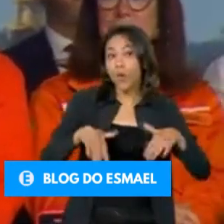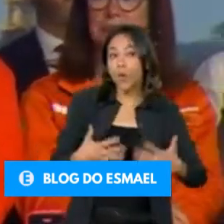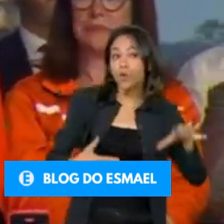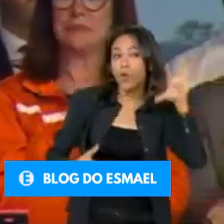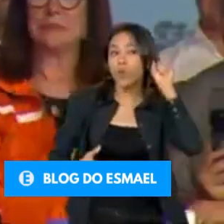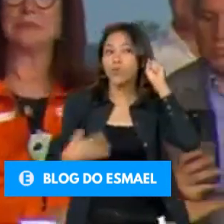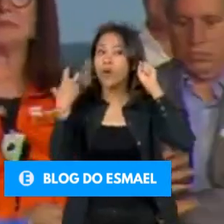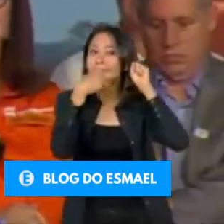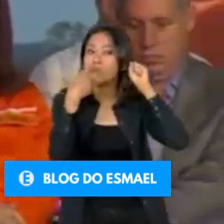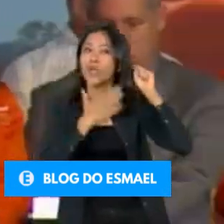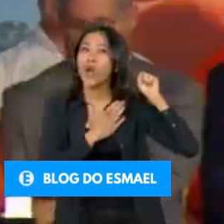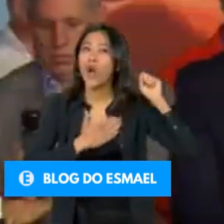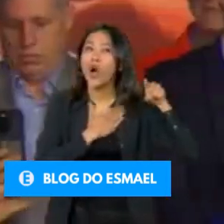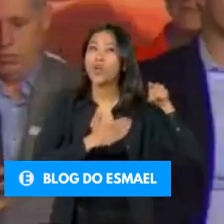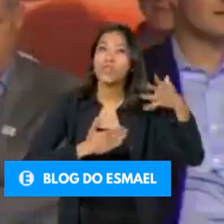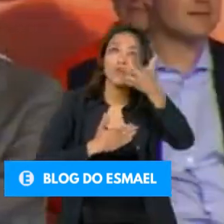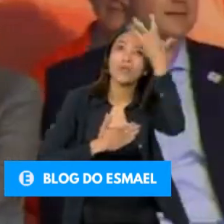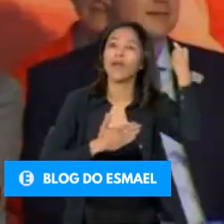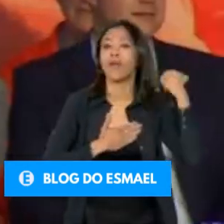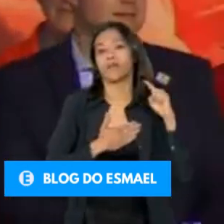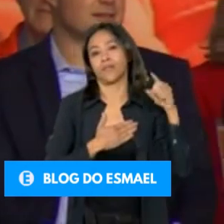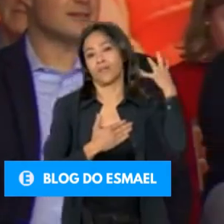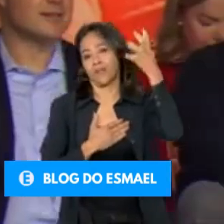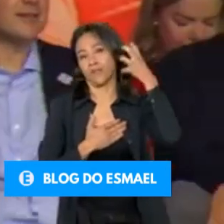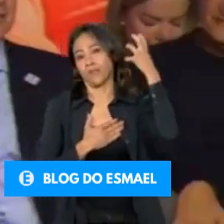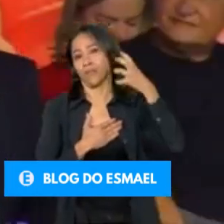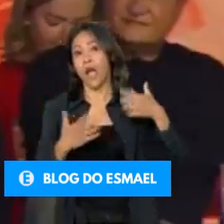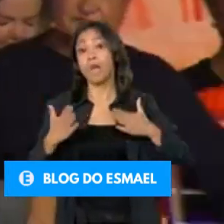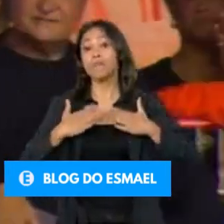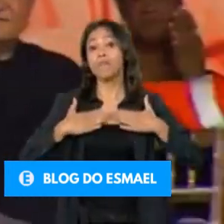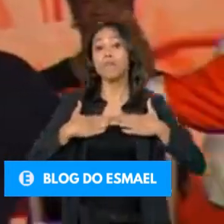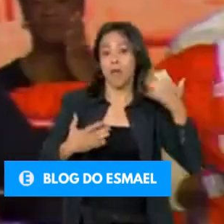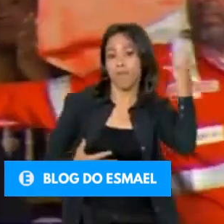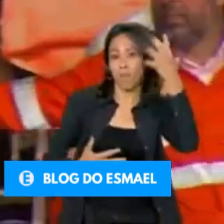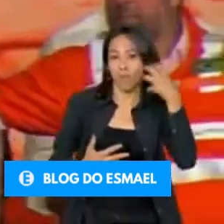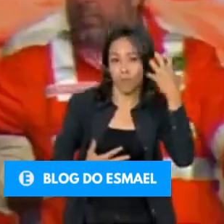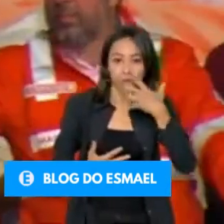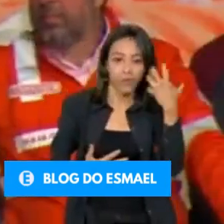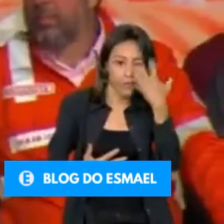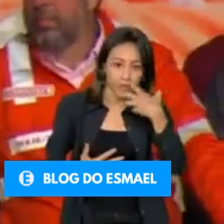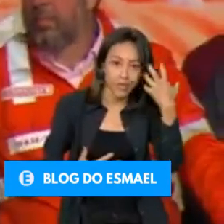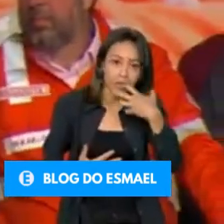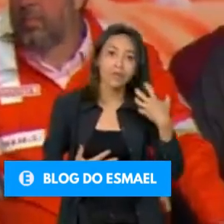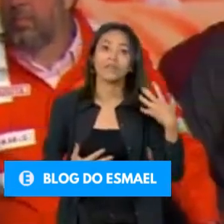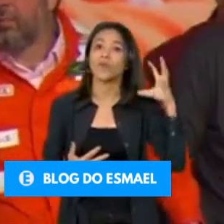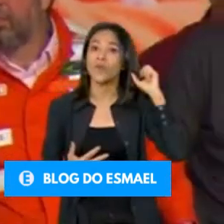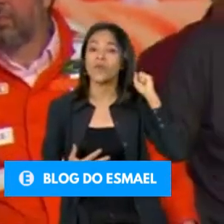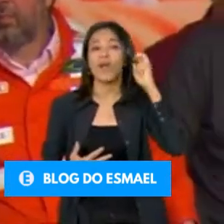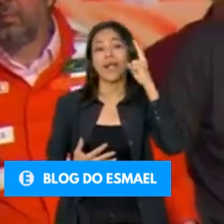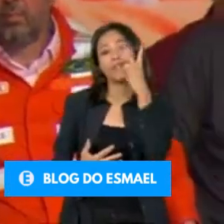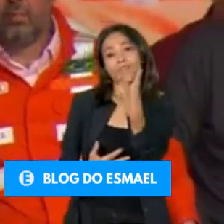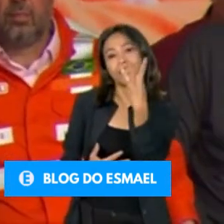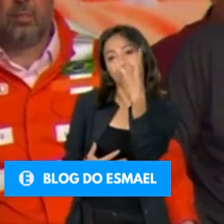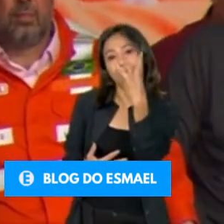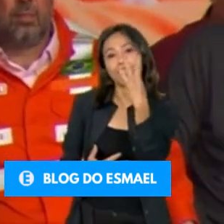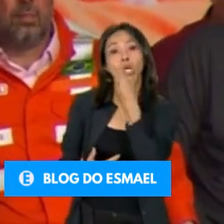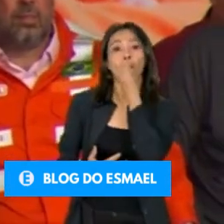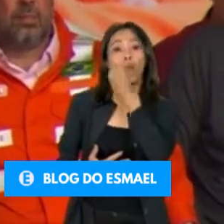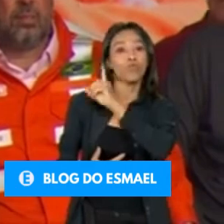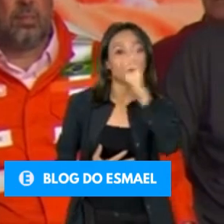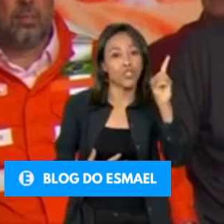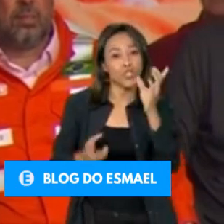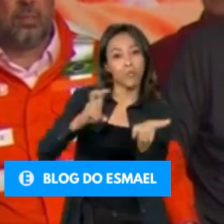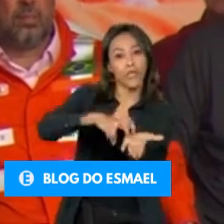gente gosta, a gente nunca mais esquece essa música. Pois a minha música eram 3 bom dias, de